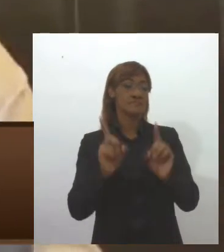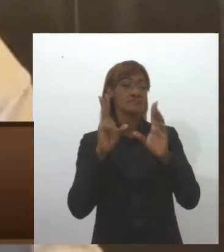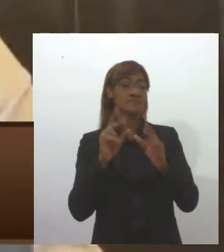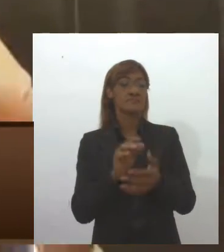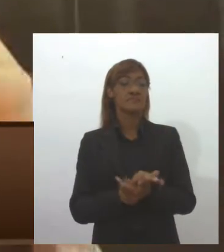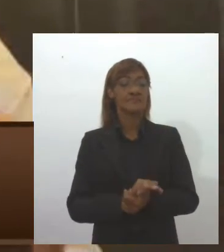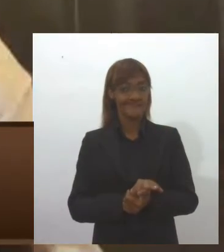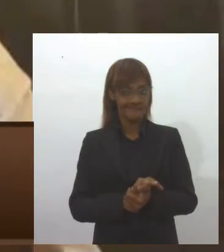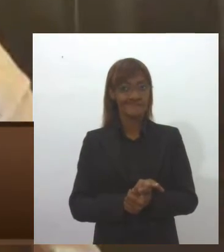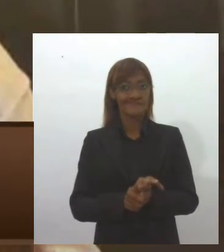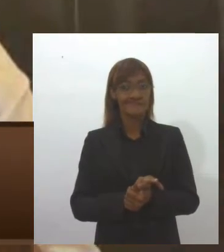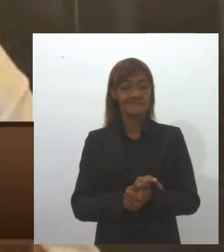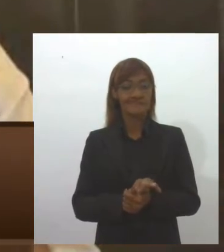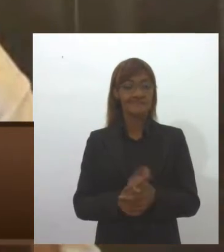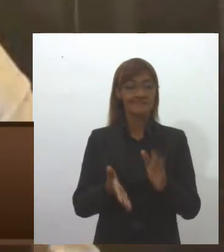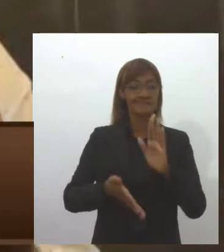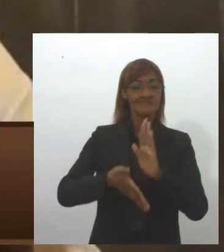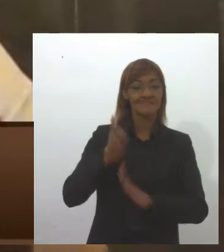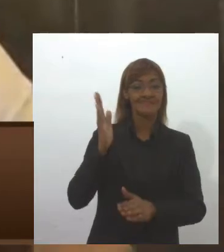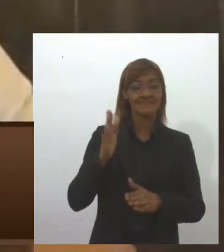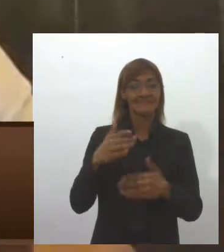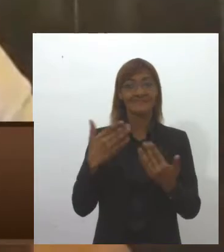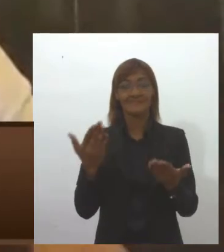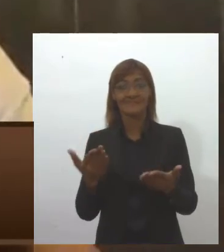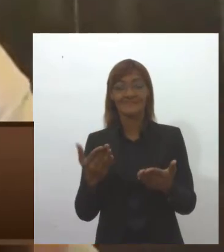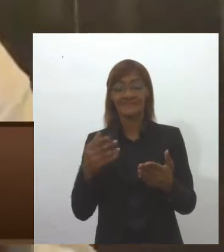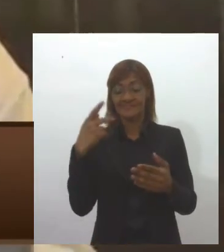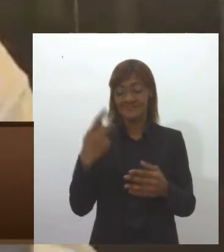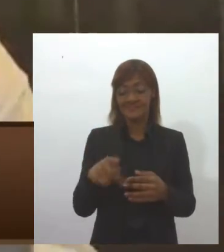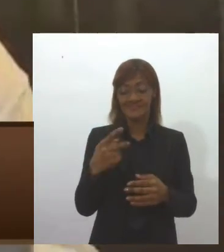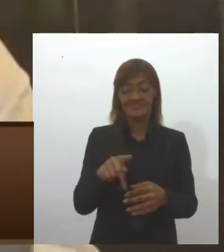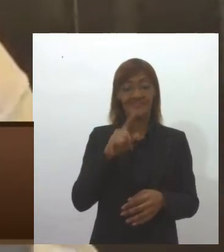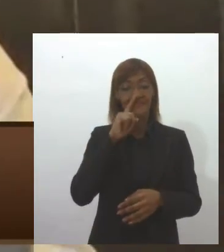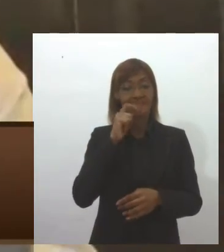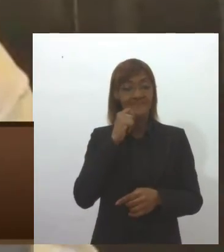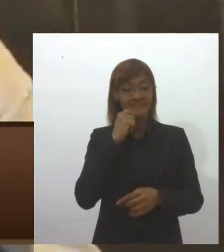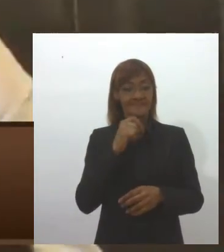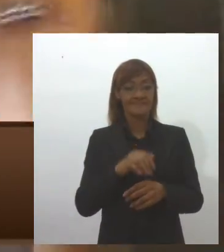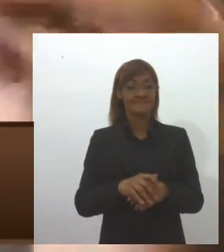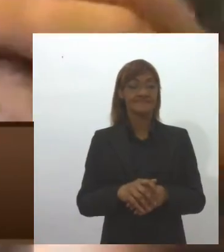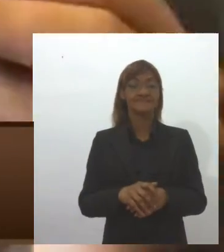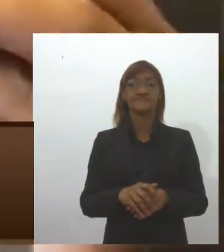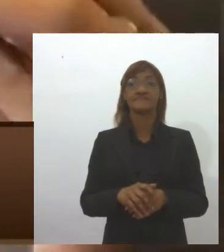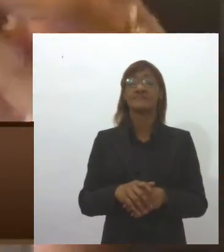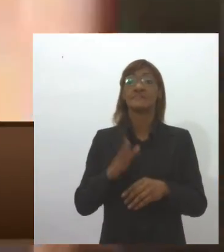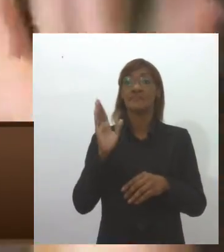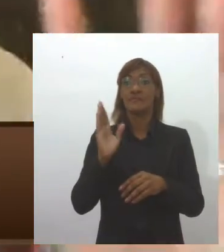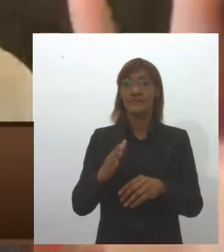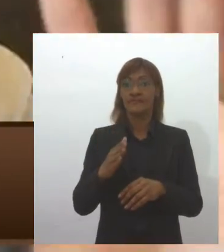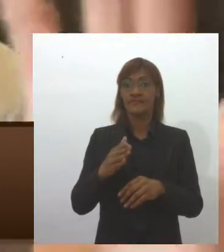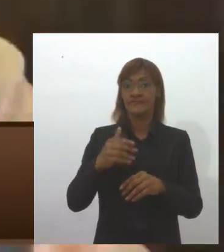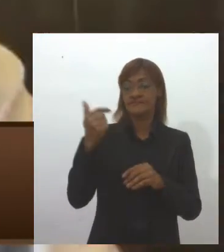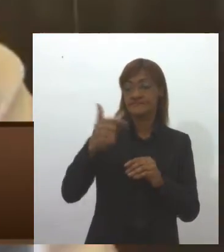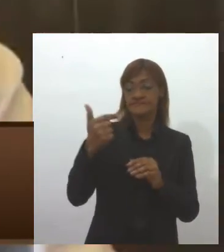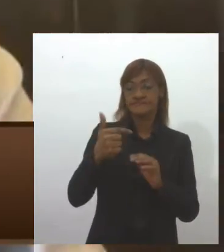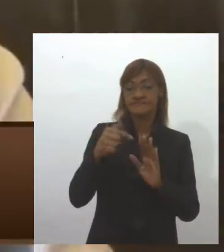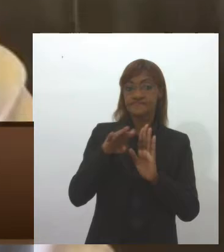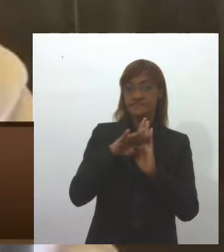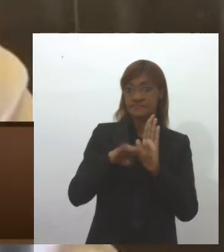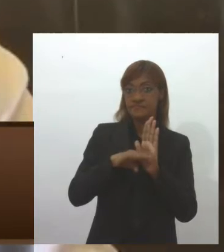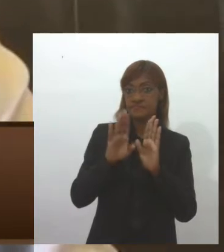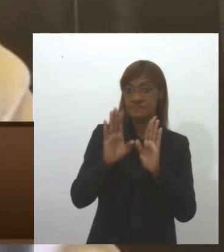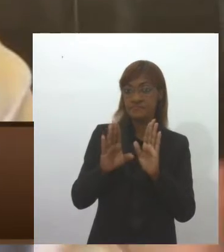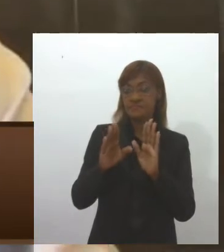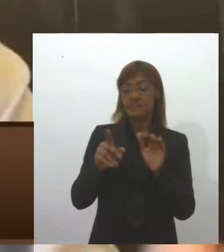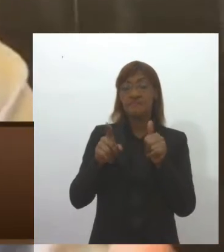destino. Nesse caso, é vender o destino Aracaju. Os nossos hotéis, eles ficam no segundo plano, é uma consequência. Primeiro, a pessoa tem que vir para